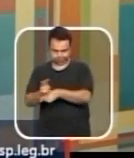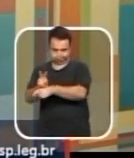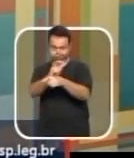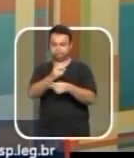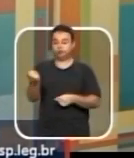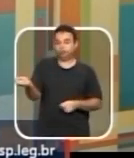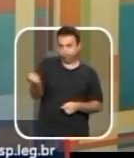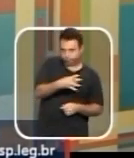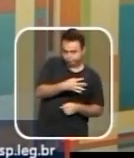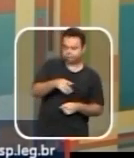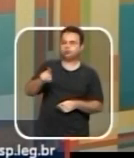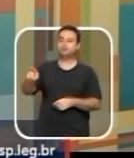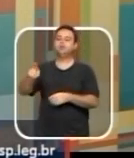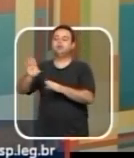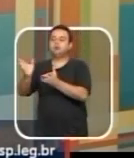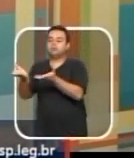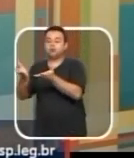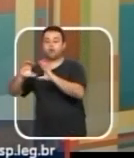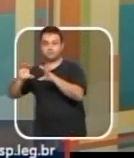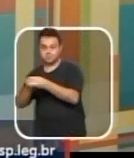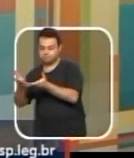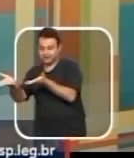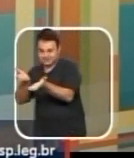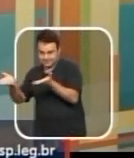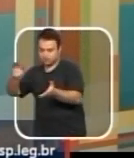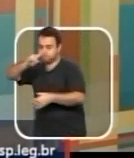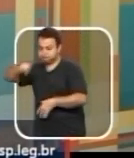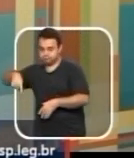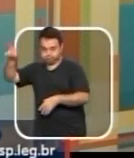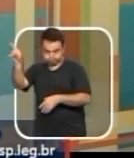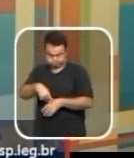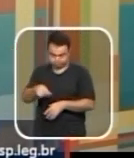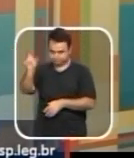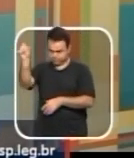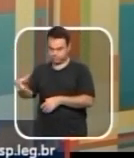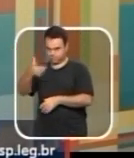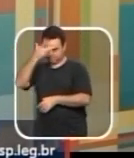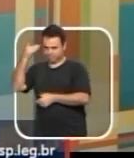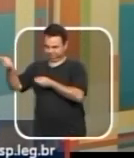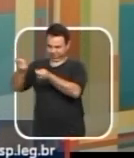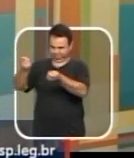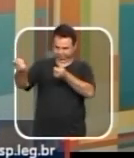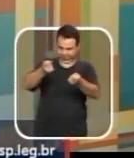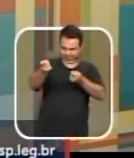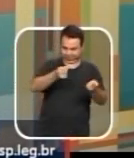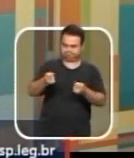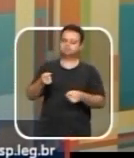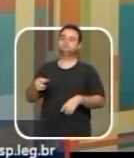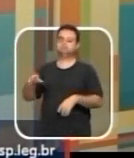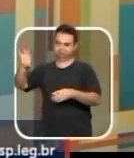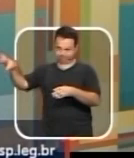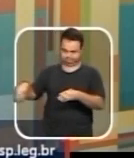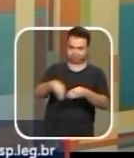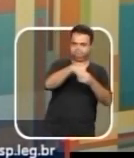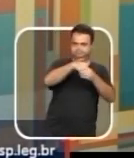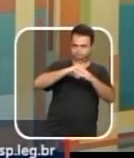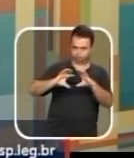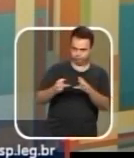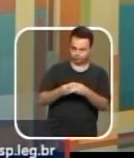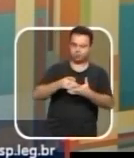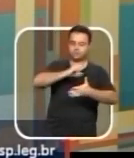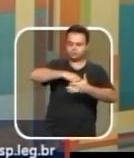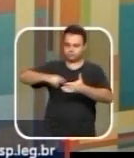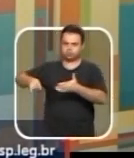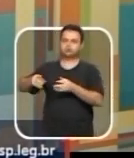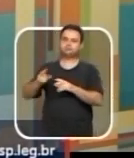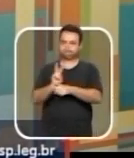Licitação e a figura do pregoeiro e institui a Comissão de Contratação e a Comissão Gestora de Proteção de Dados. A sessão tem início às